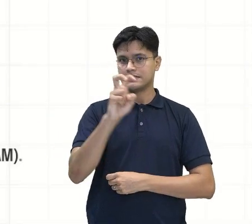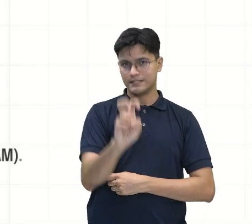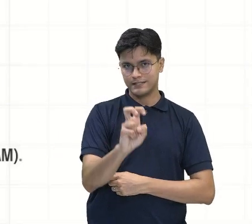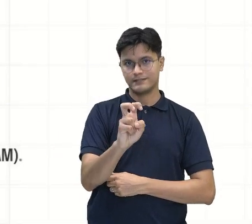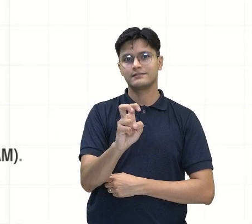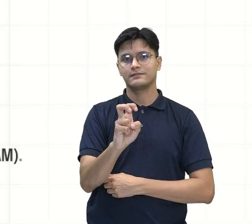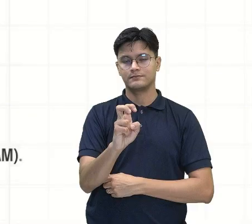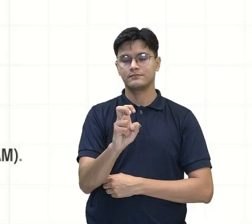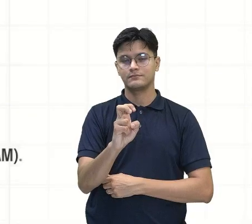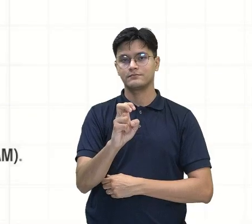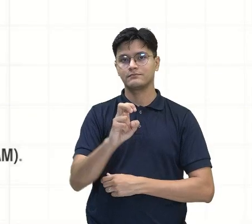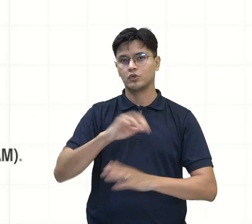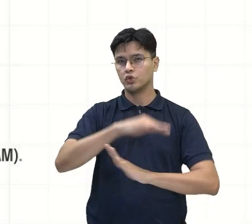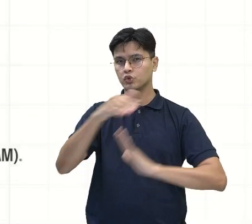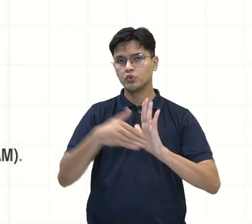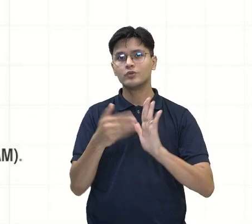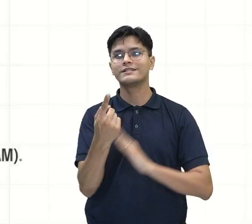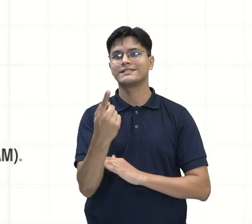disputadas,